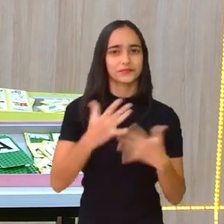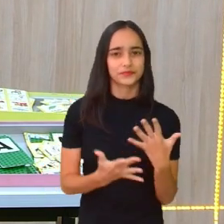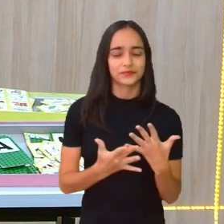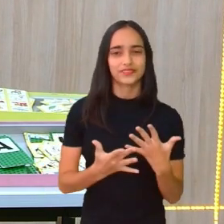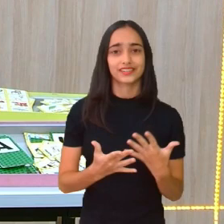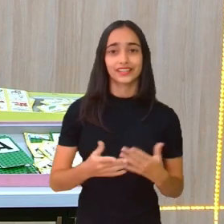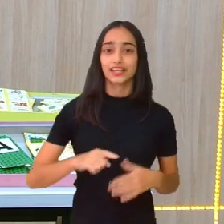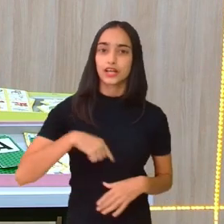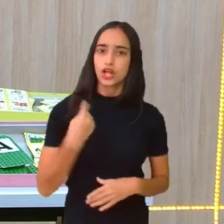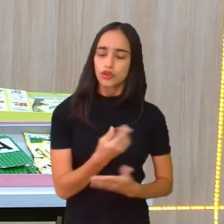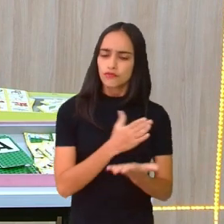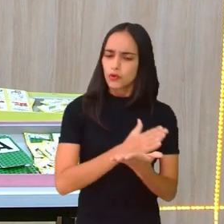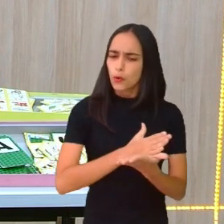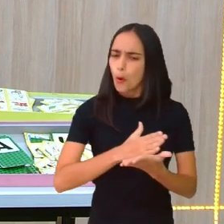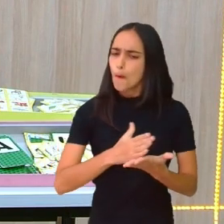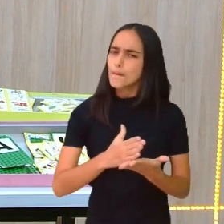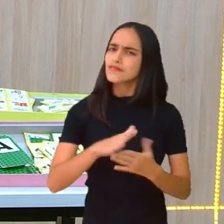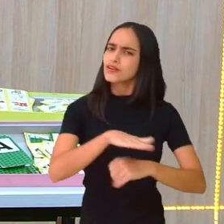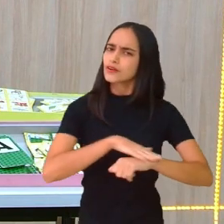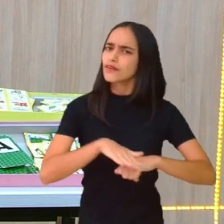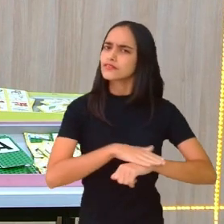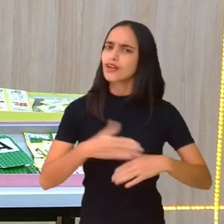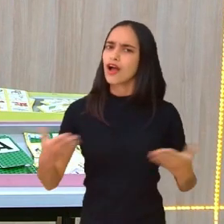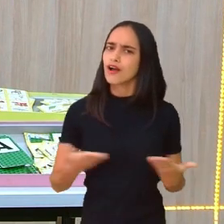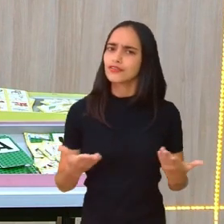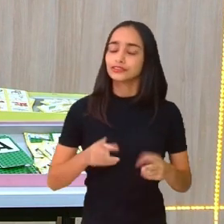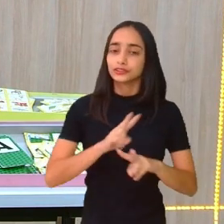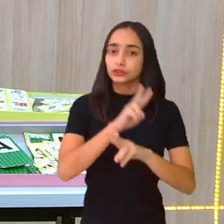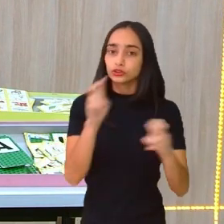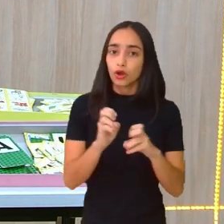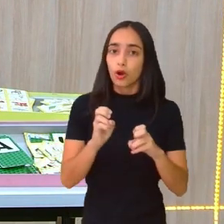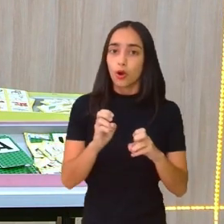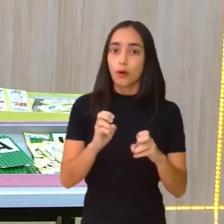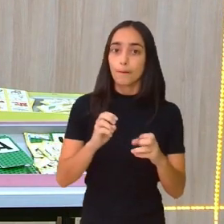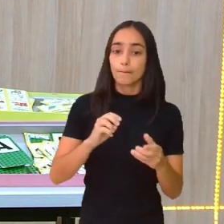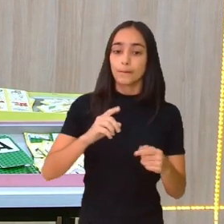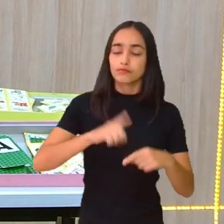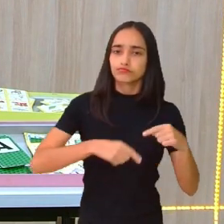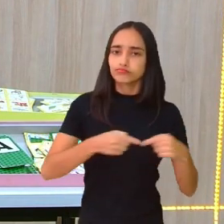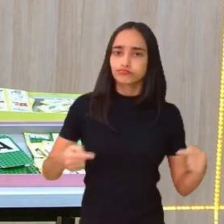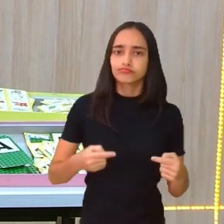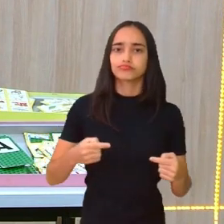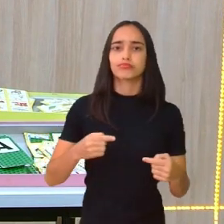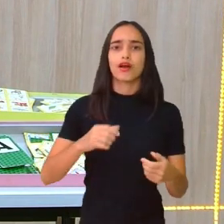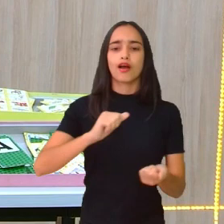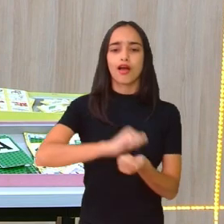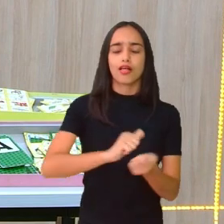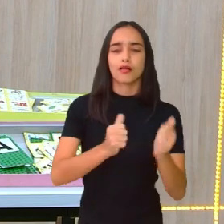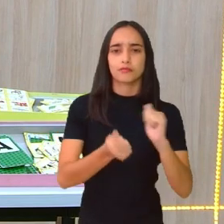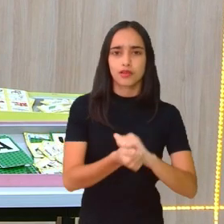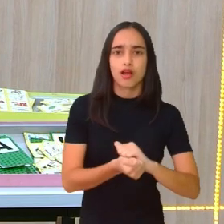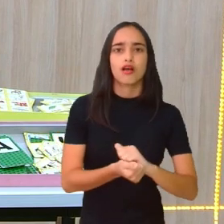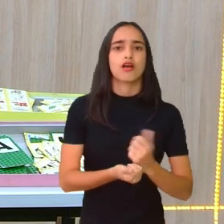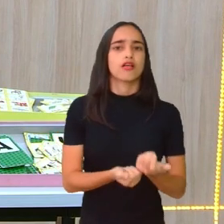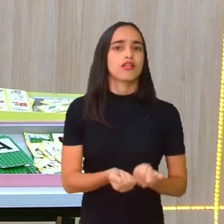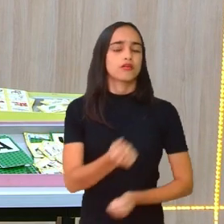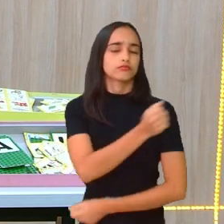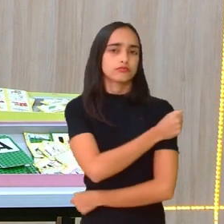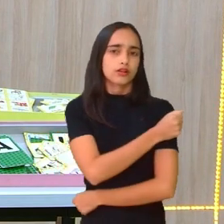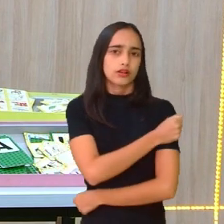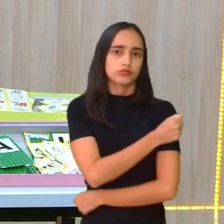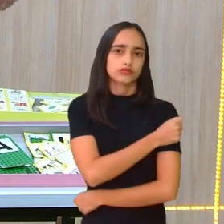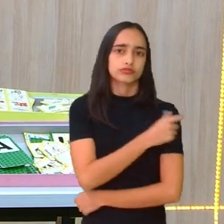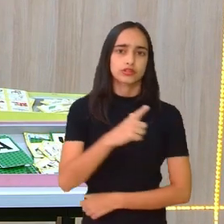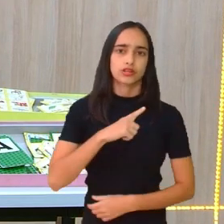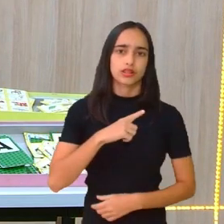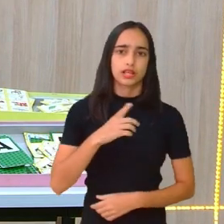Então, a gente vai começar a falar hoje sobre o material adaptado para os estudantes com dislexia. Antes